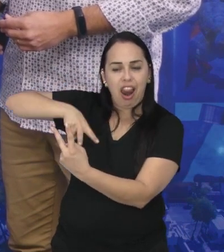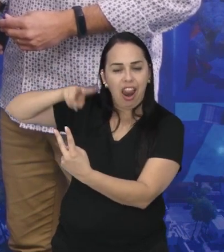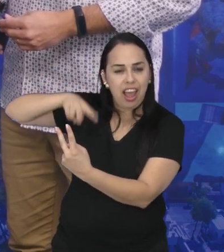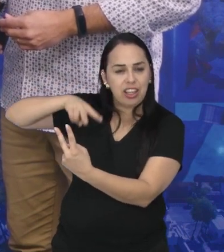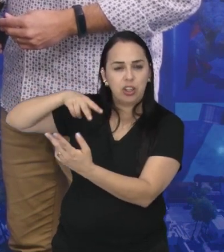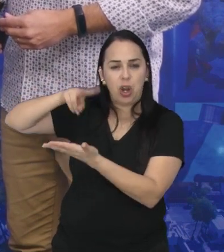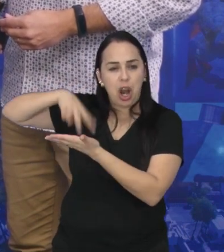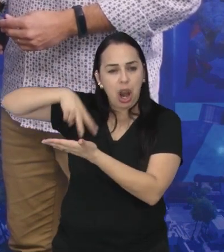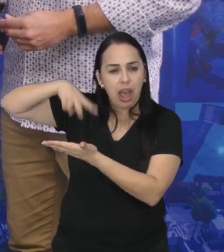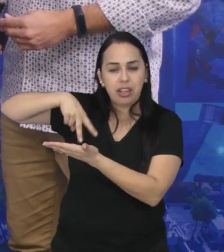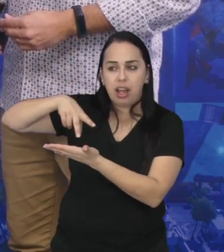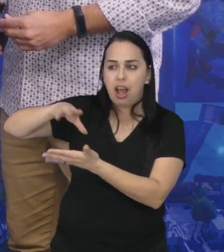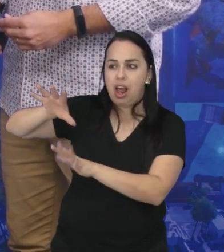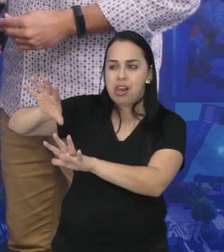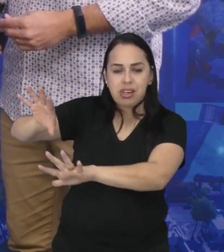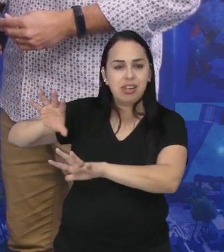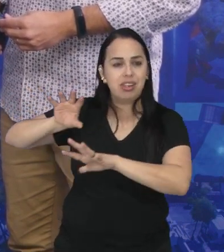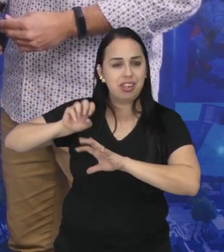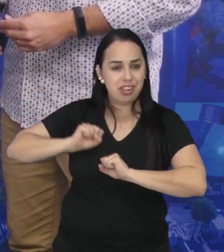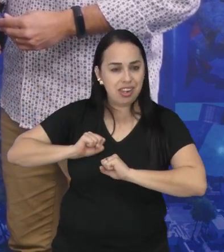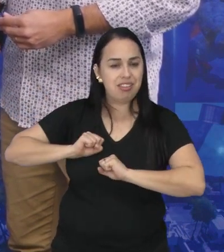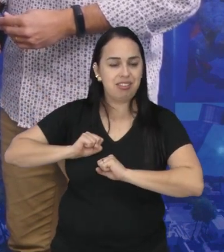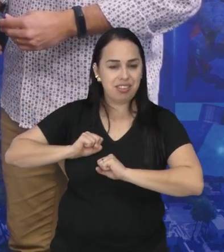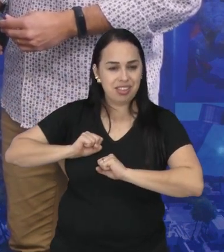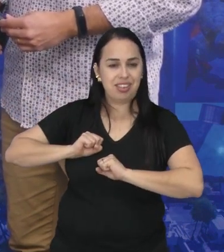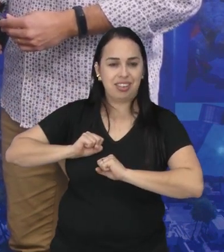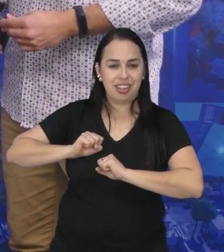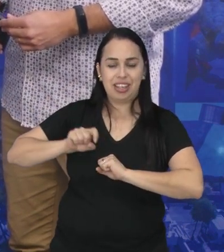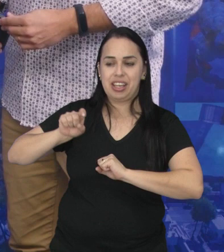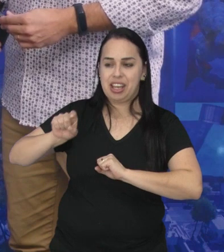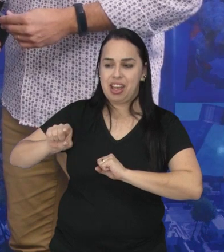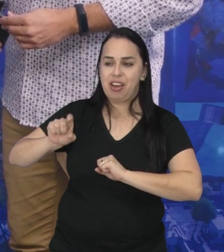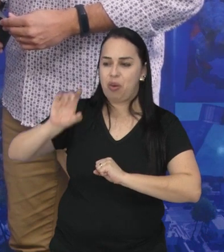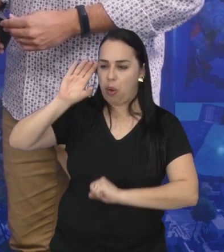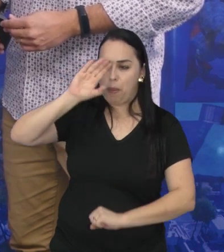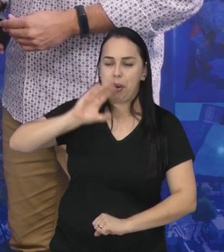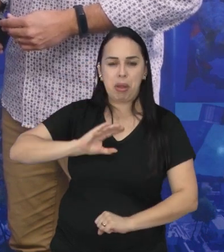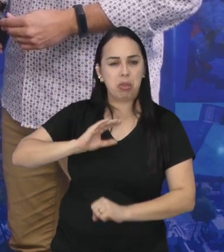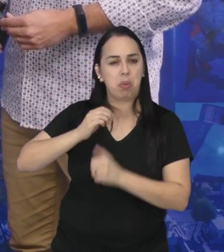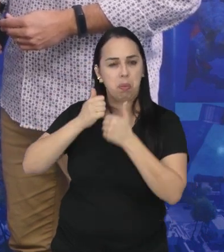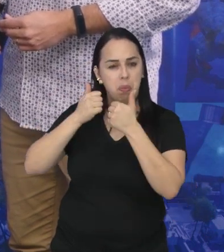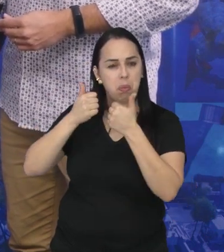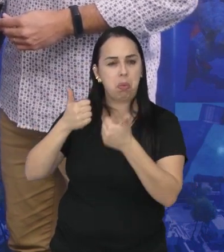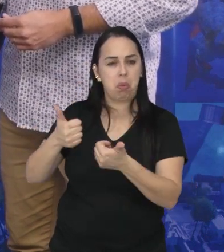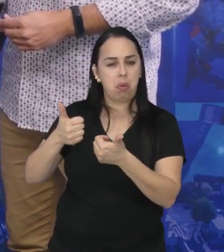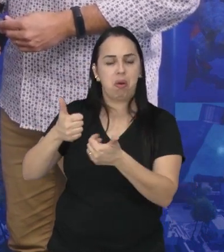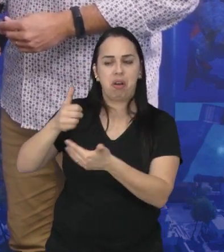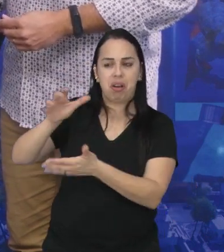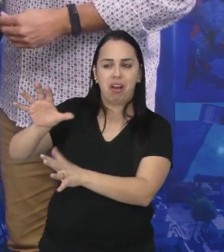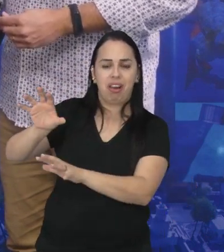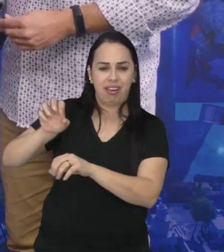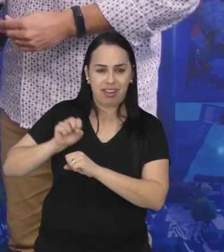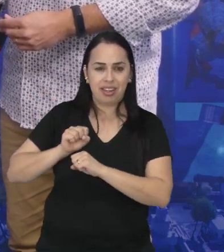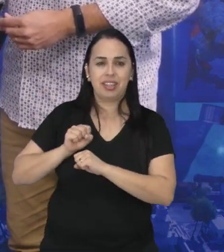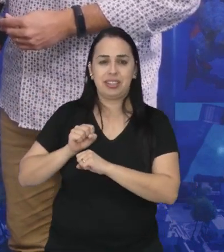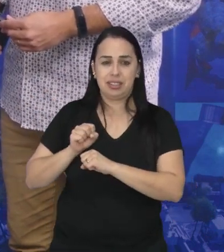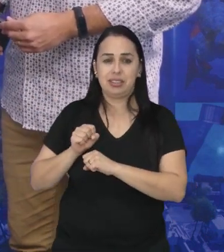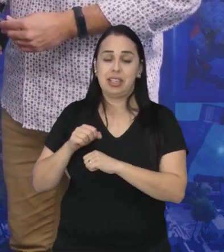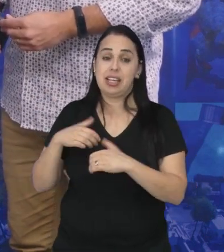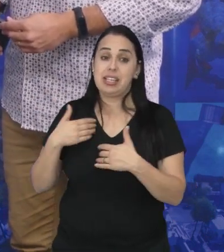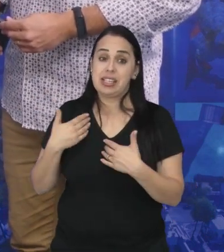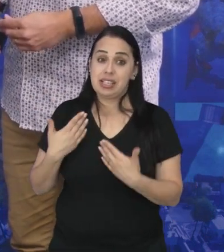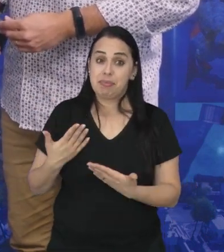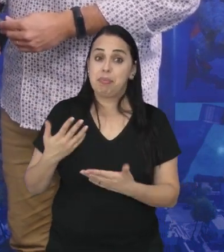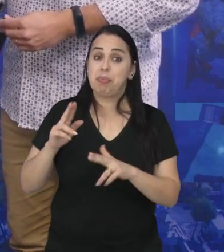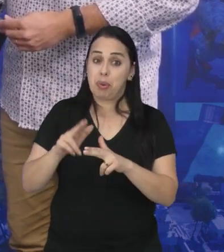vai construindo, né, a ideia de que aquele é um comportamento do adulto,